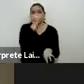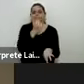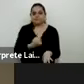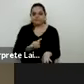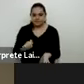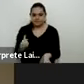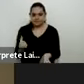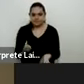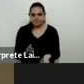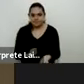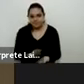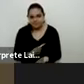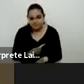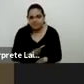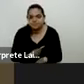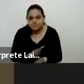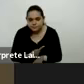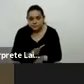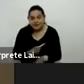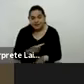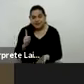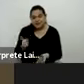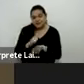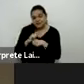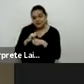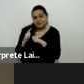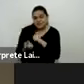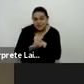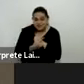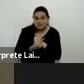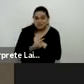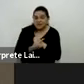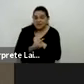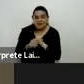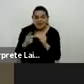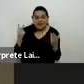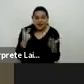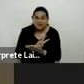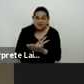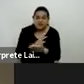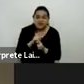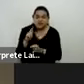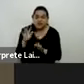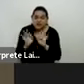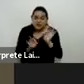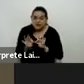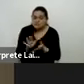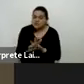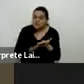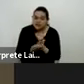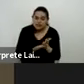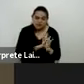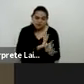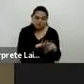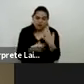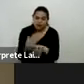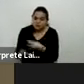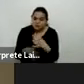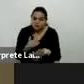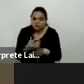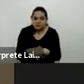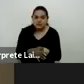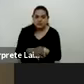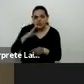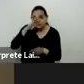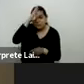da pandemia por parte do governo federal foi uma gestão errática, desorganizada. O Bolsonaro sabotou